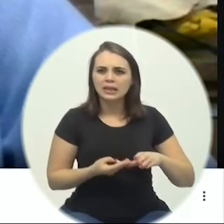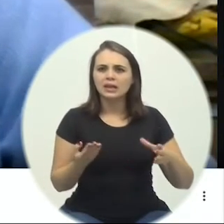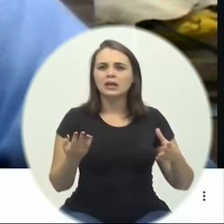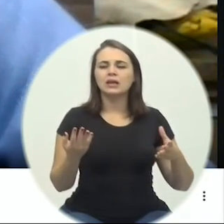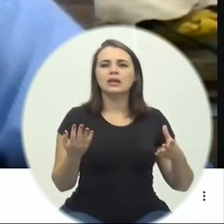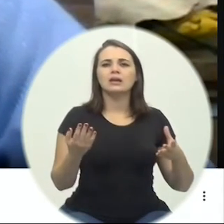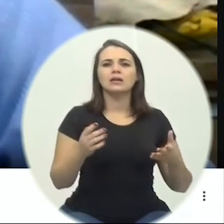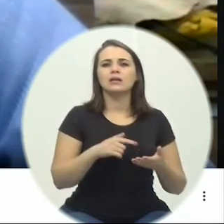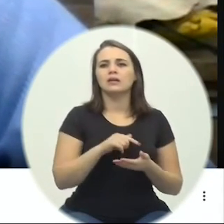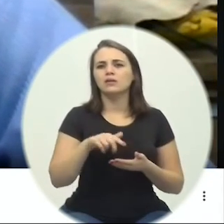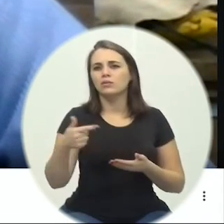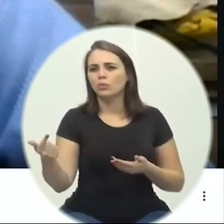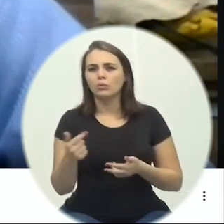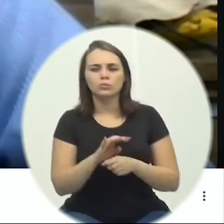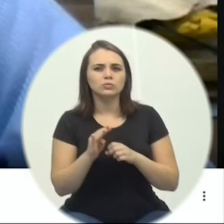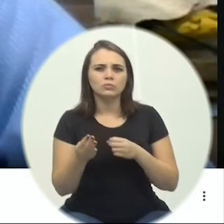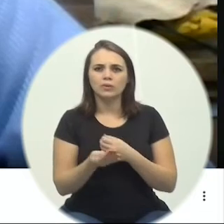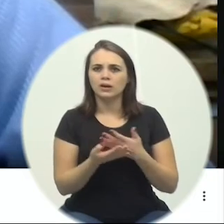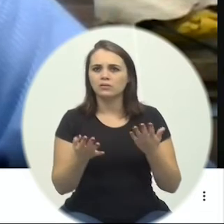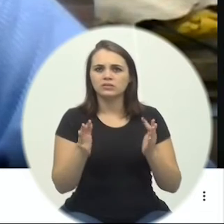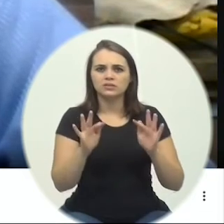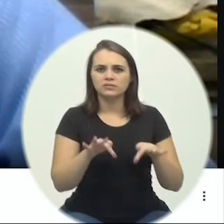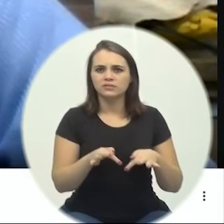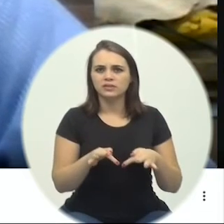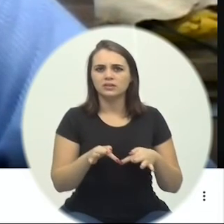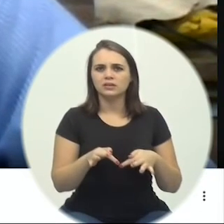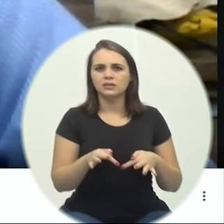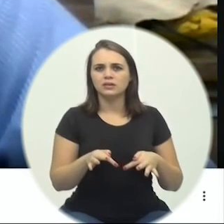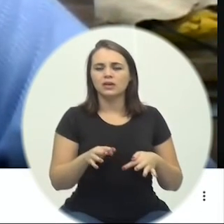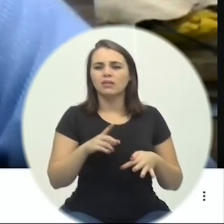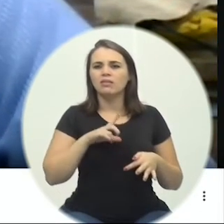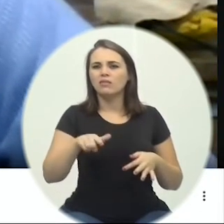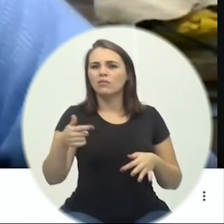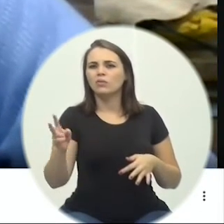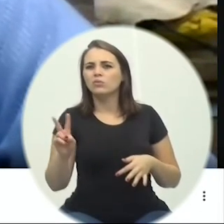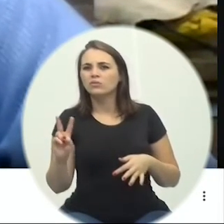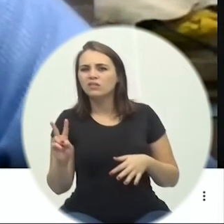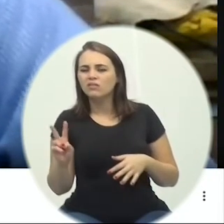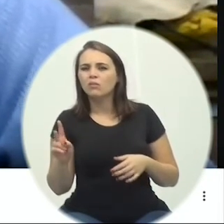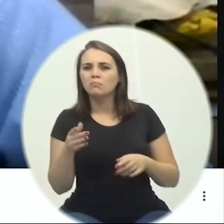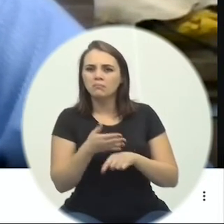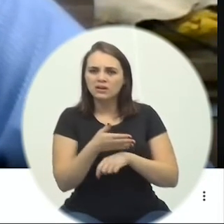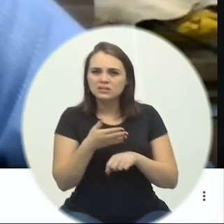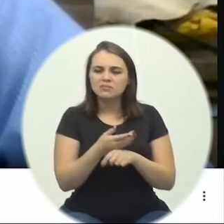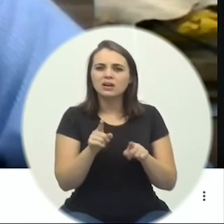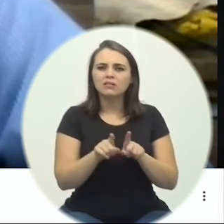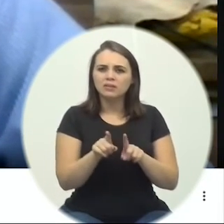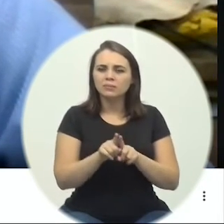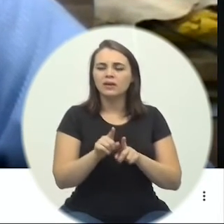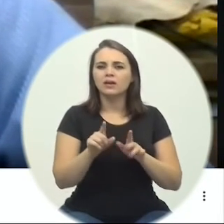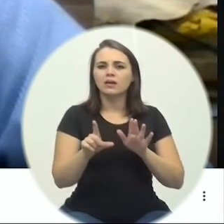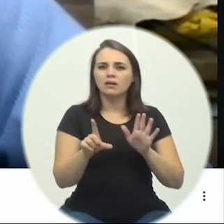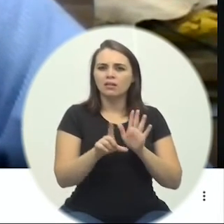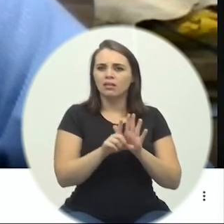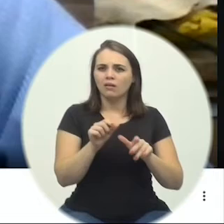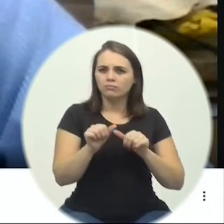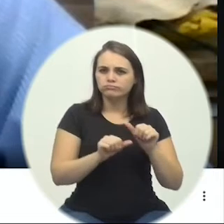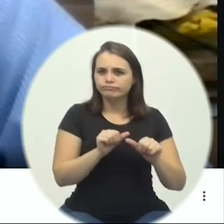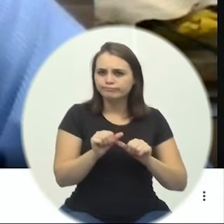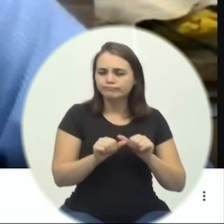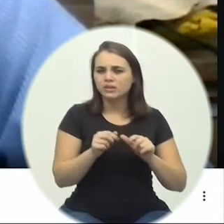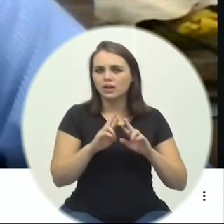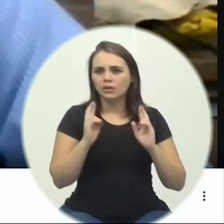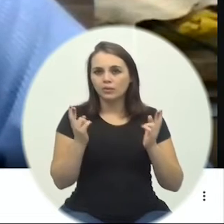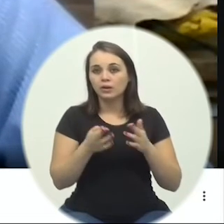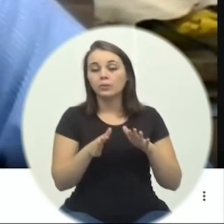fiz do Dembosque, teve mais outro vereador, o Miri, também fez uma alteração. Enfim, meu pedido é que a